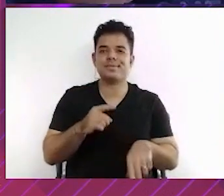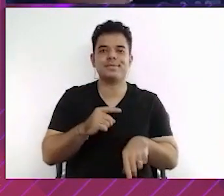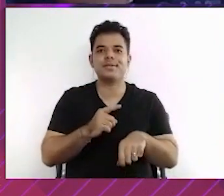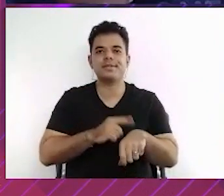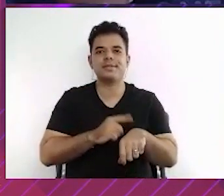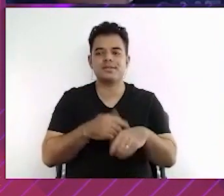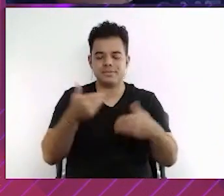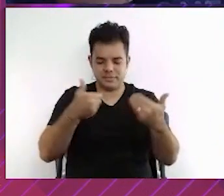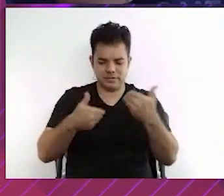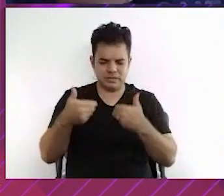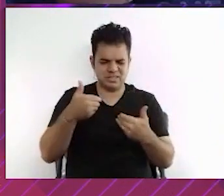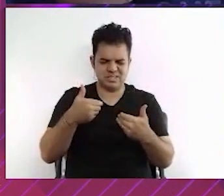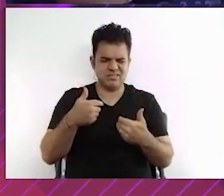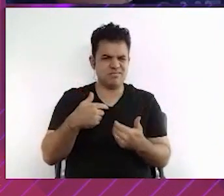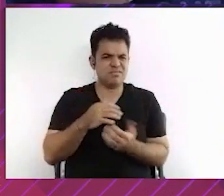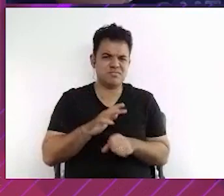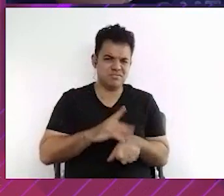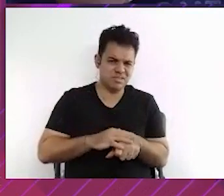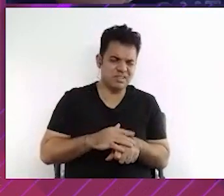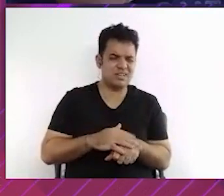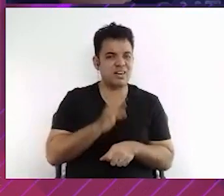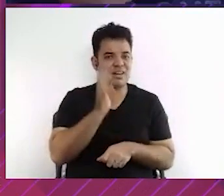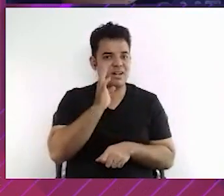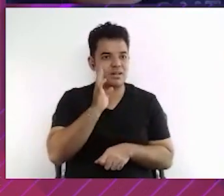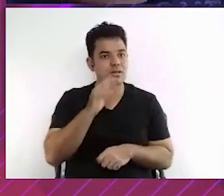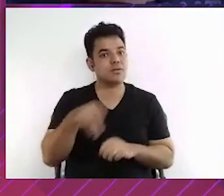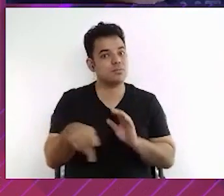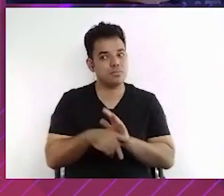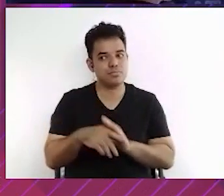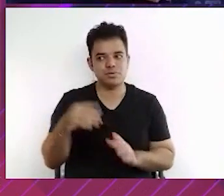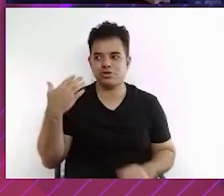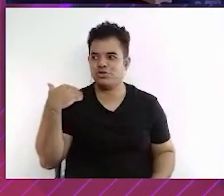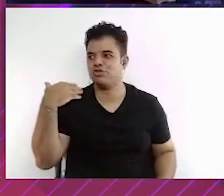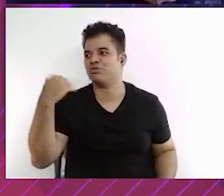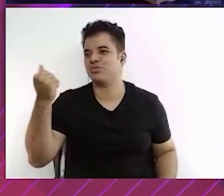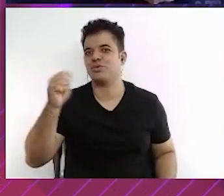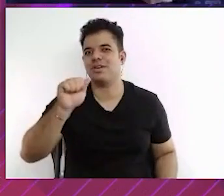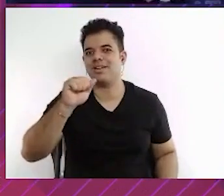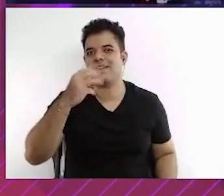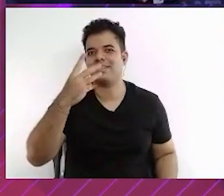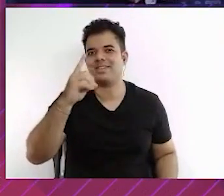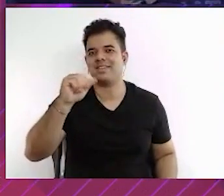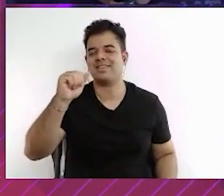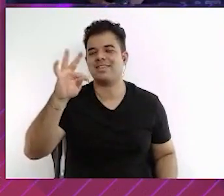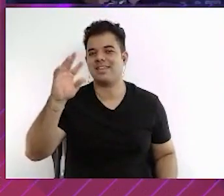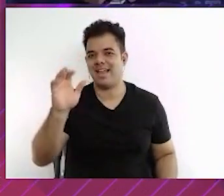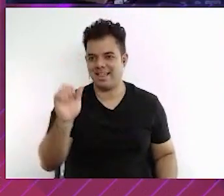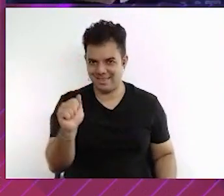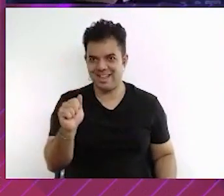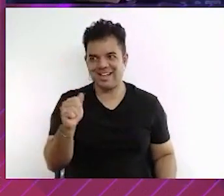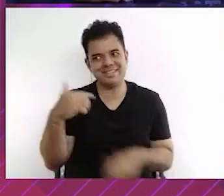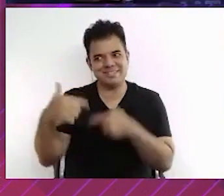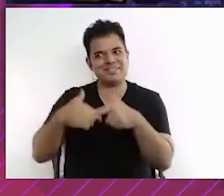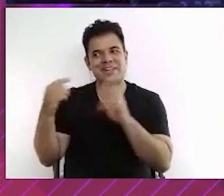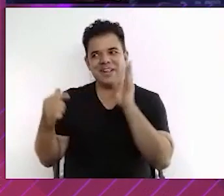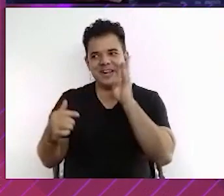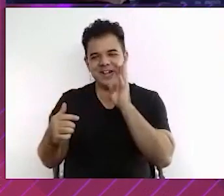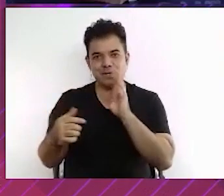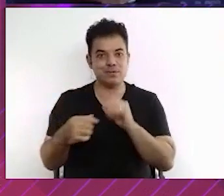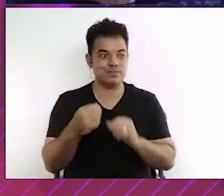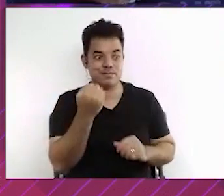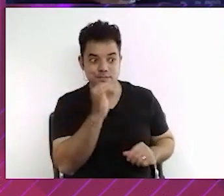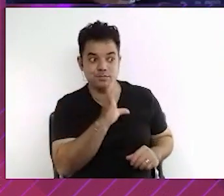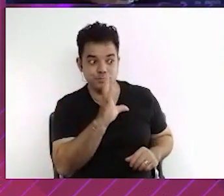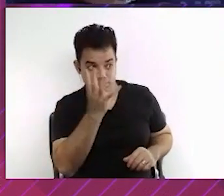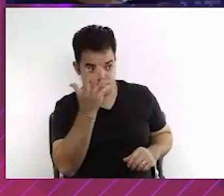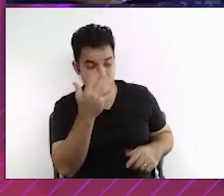né? A não ser quando eu fui contratada pela 3Data, porque foi assim que eles me venderam. Eles falaram assim, se você